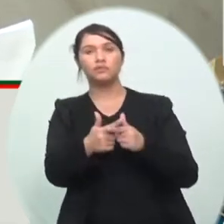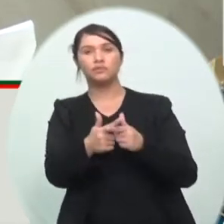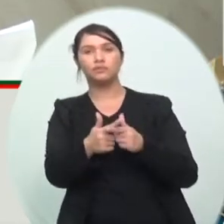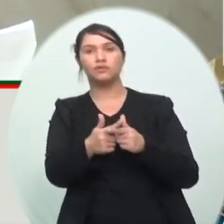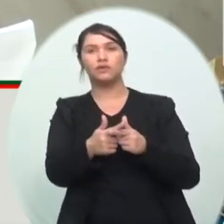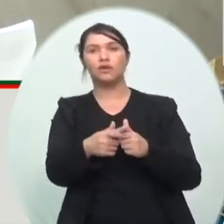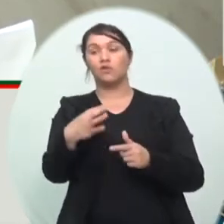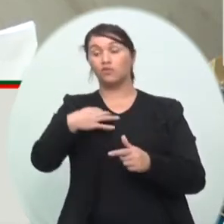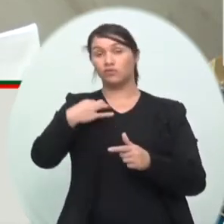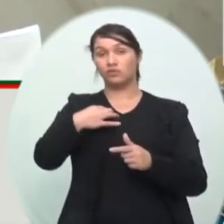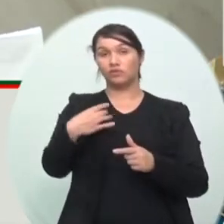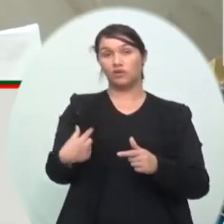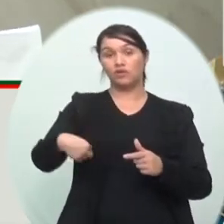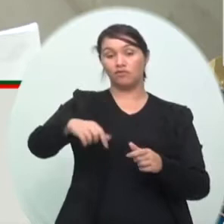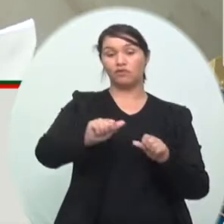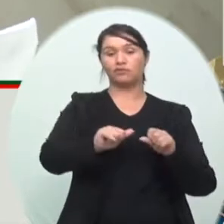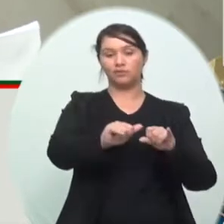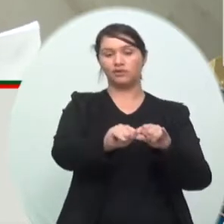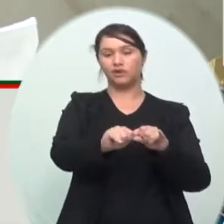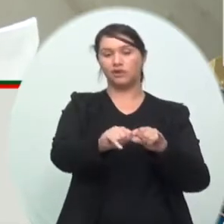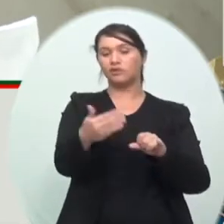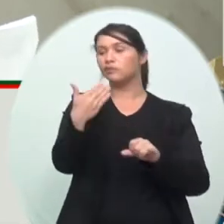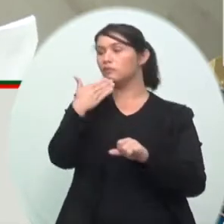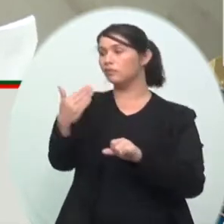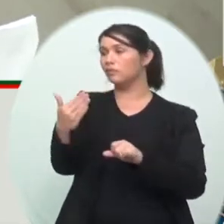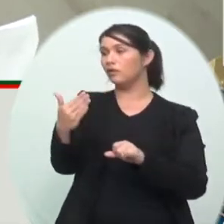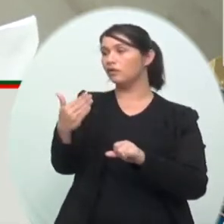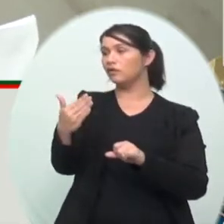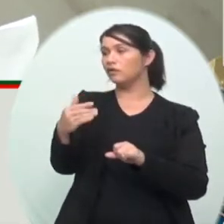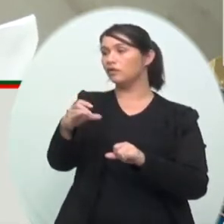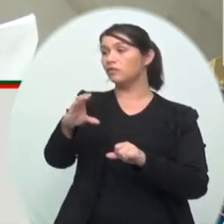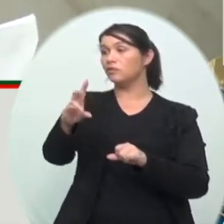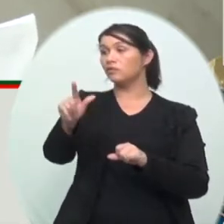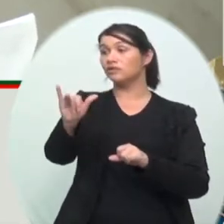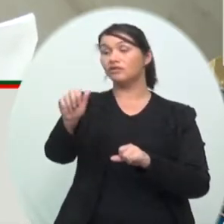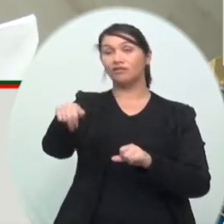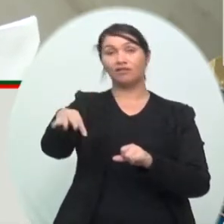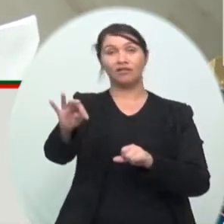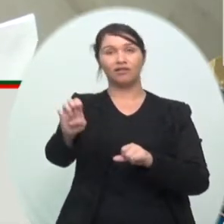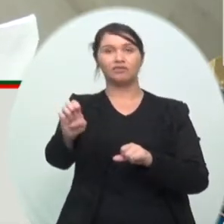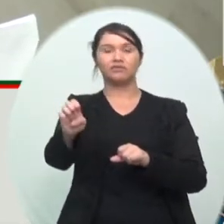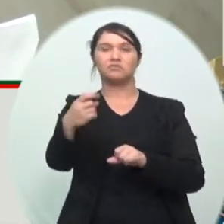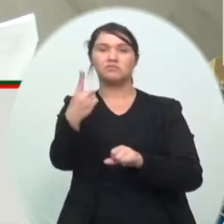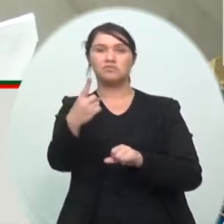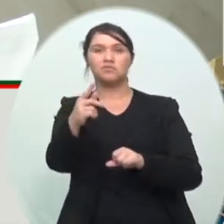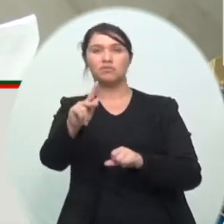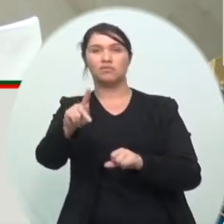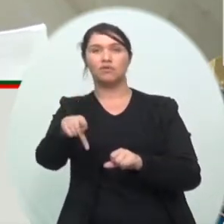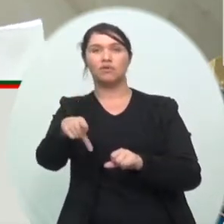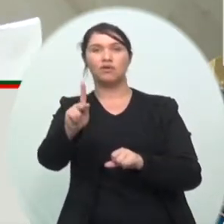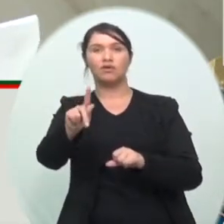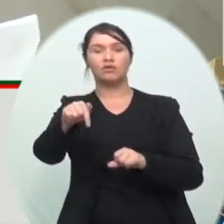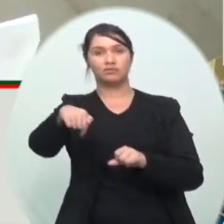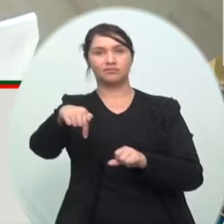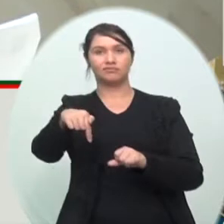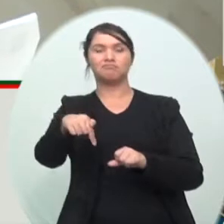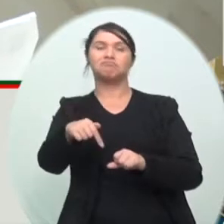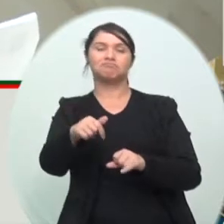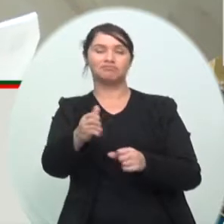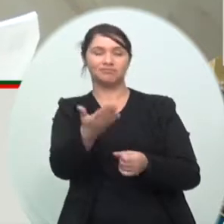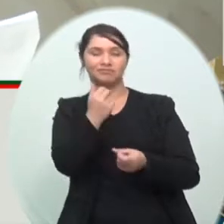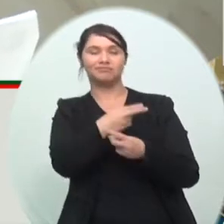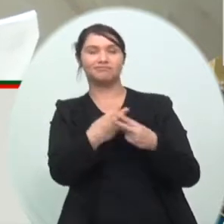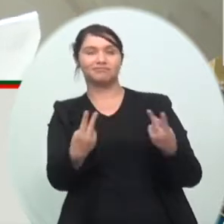doação de alimento não perecível. Todos os meses são montadas as cestas, que são distribuídas às 24